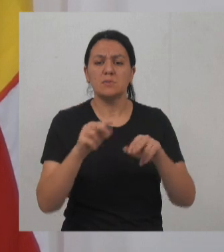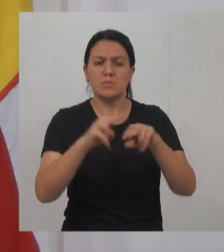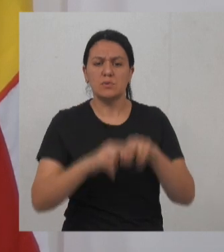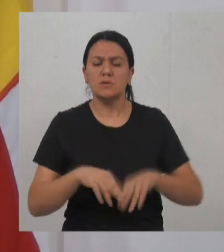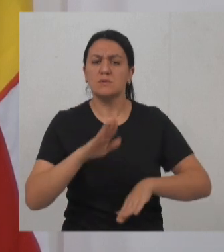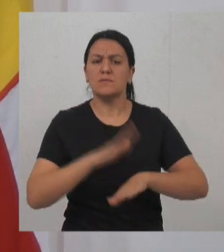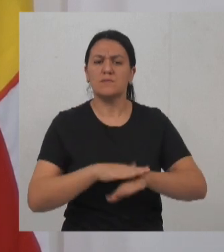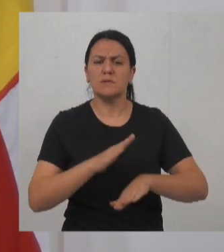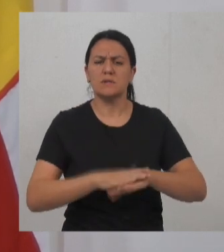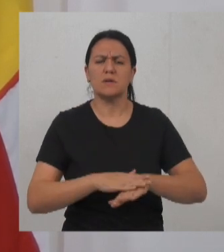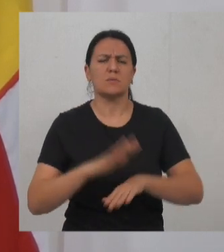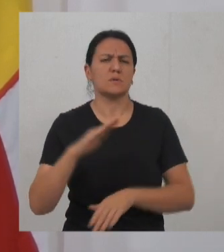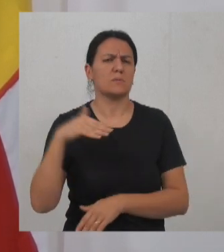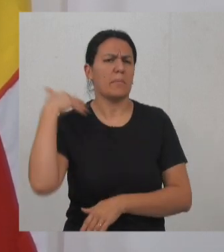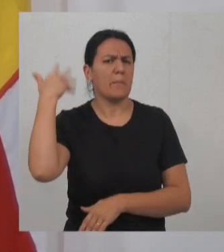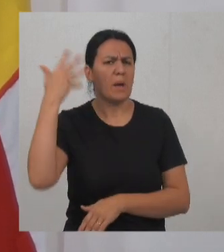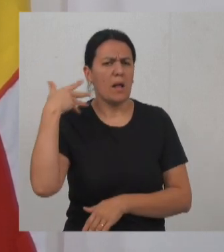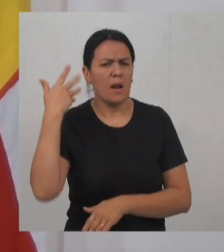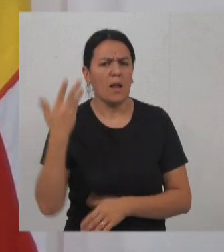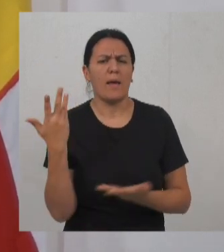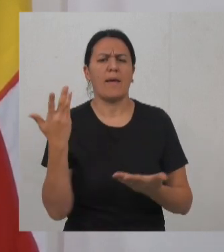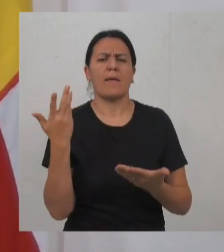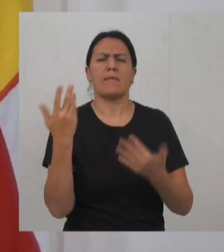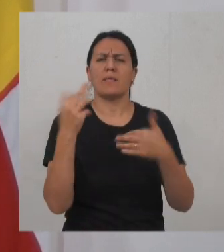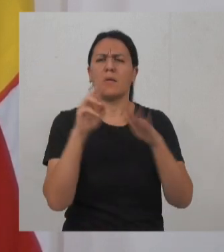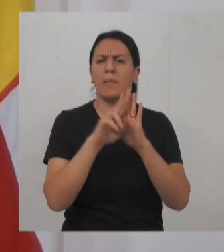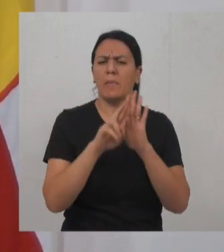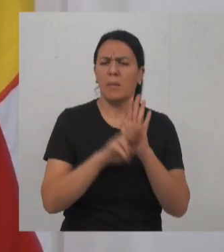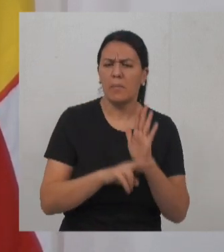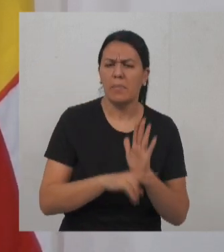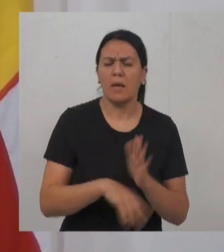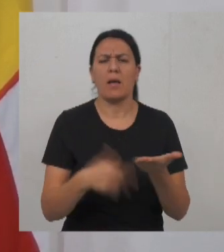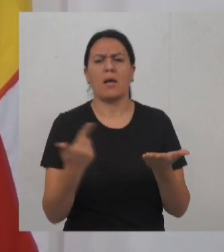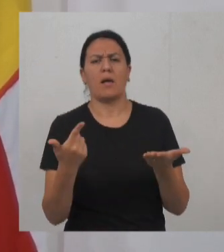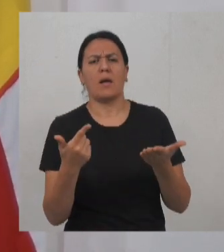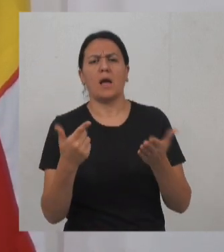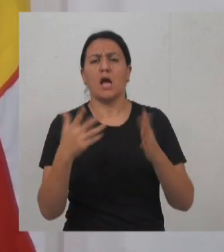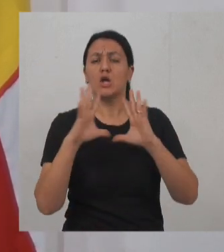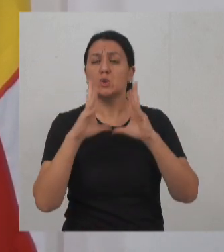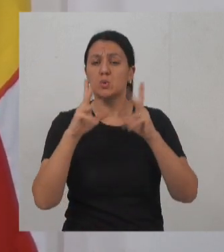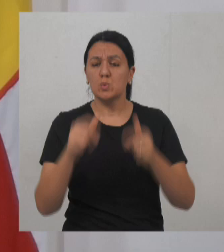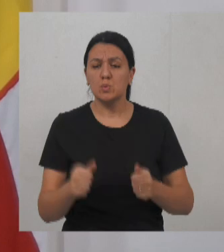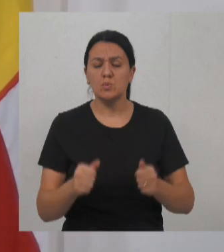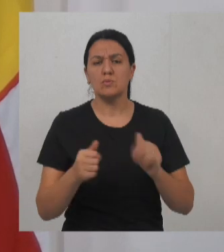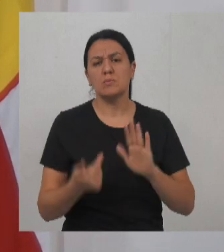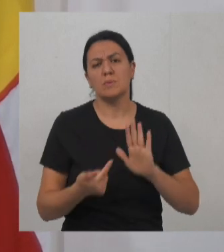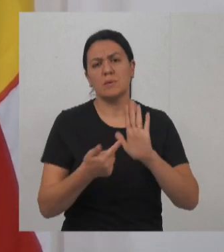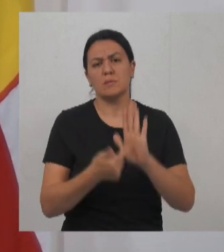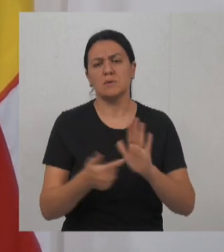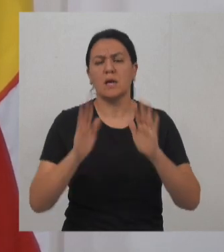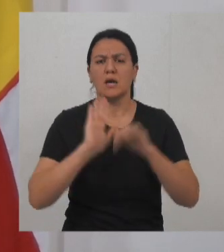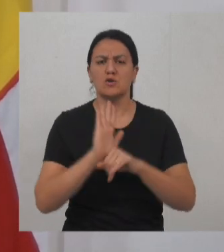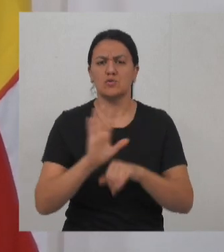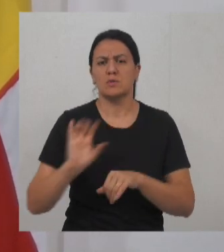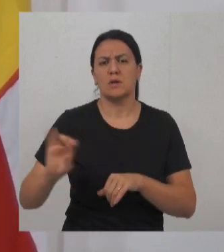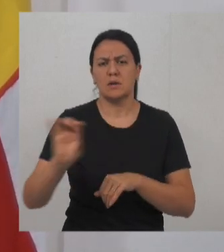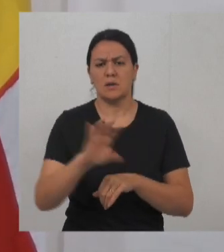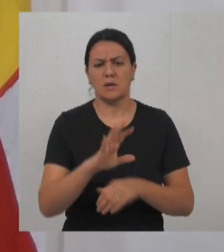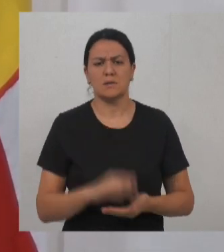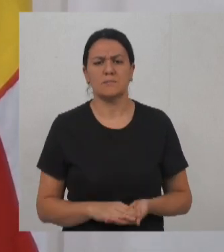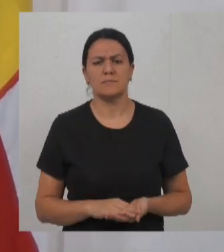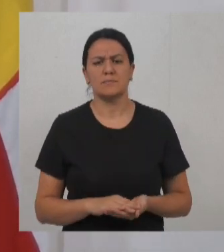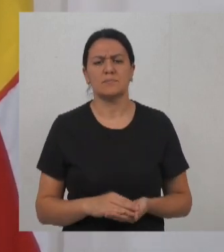enfim, fazer palestras, roteiros, manuais, enfim, para nivelar todos. Então, eu queria